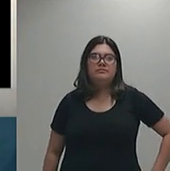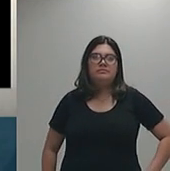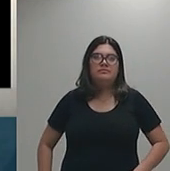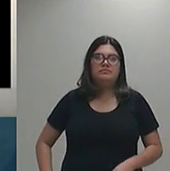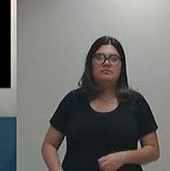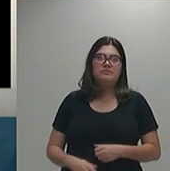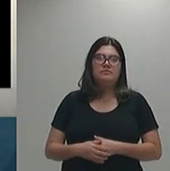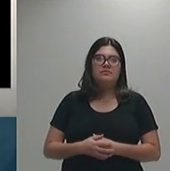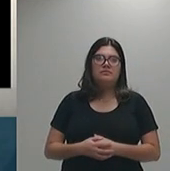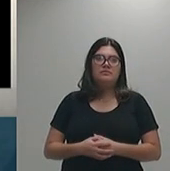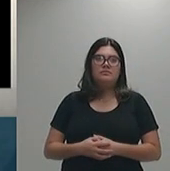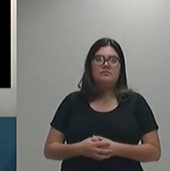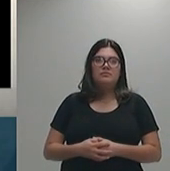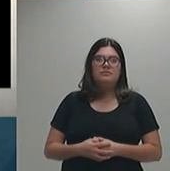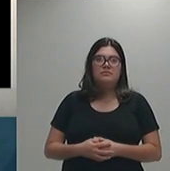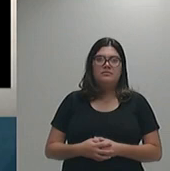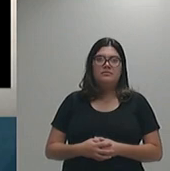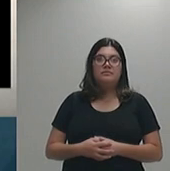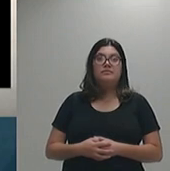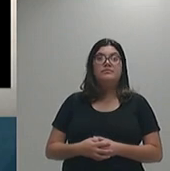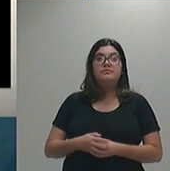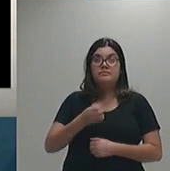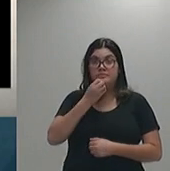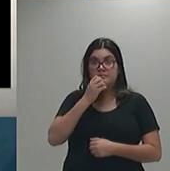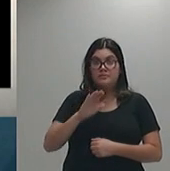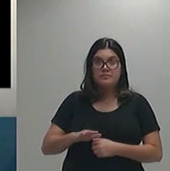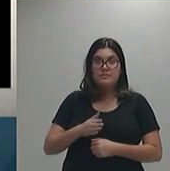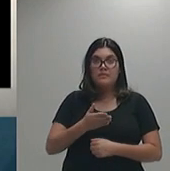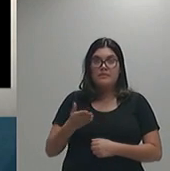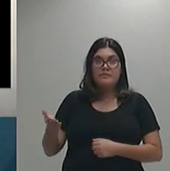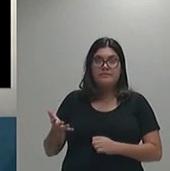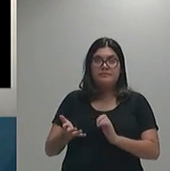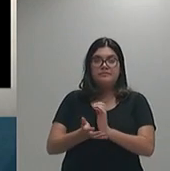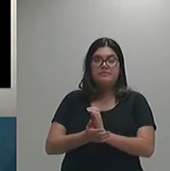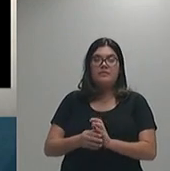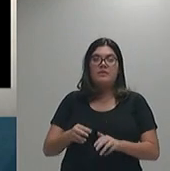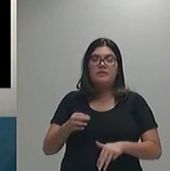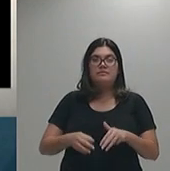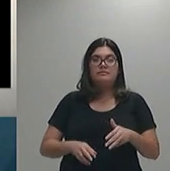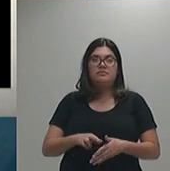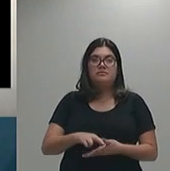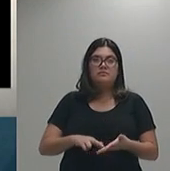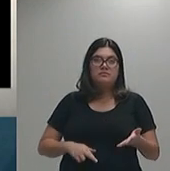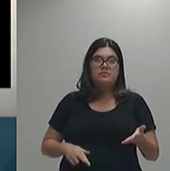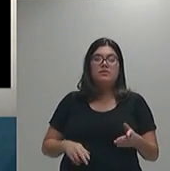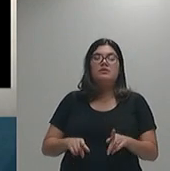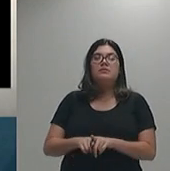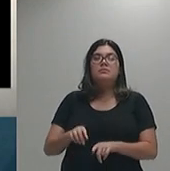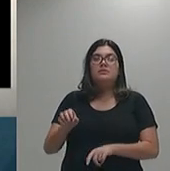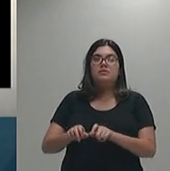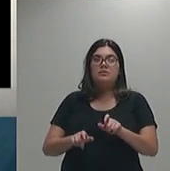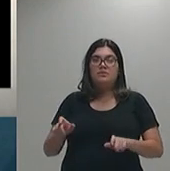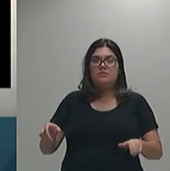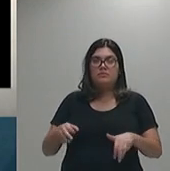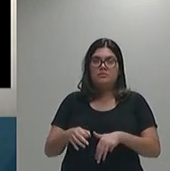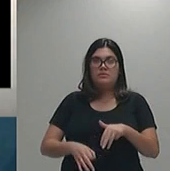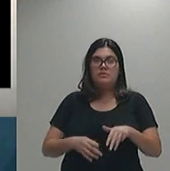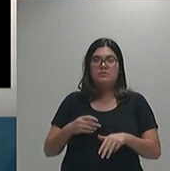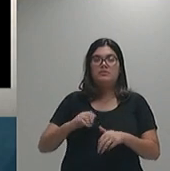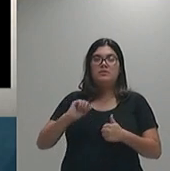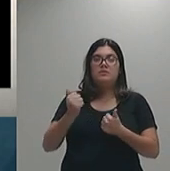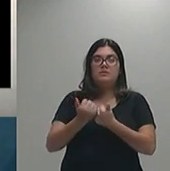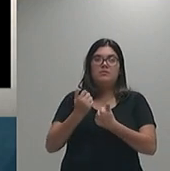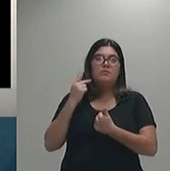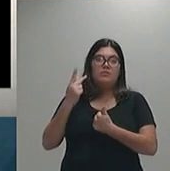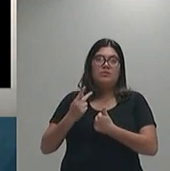o da segunda sessão ministro-relator ministras e ministros sou procurador-geral da República